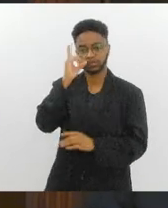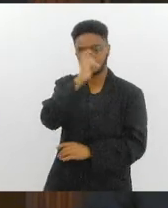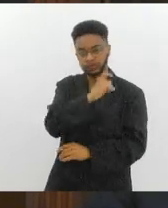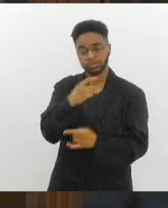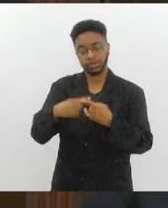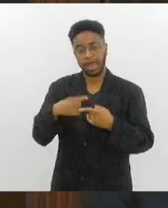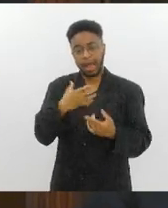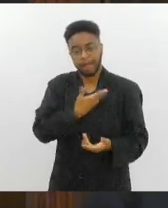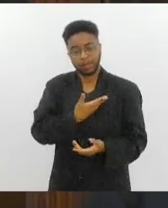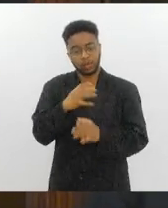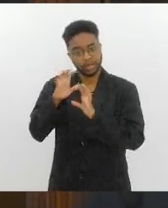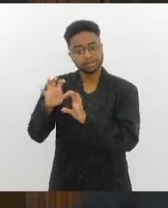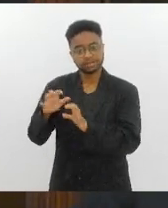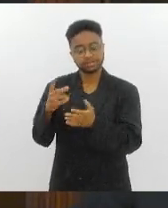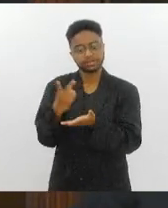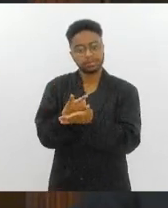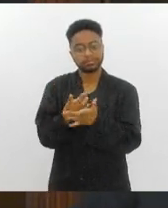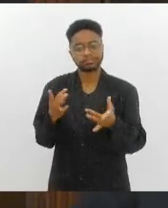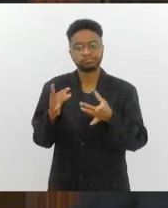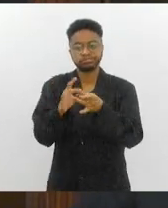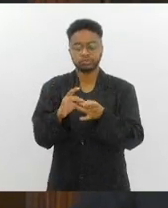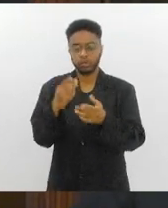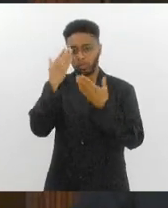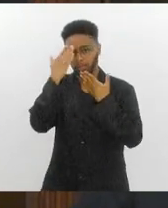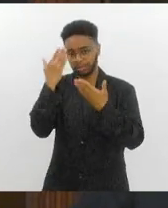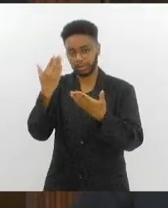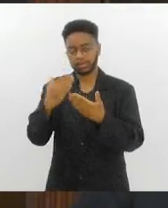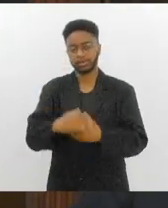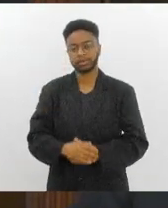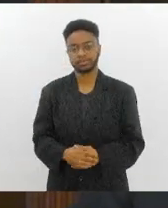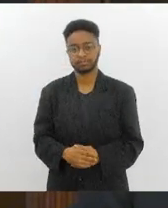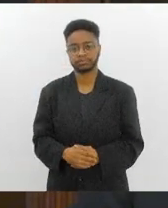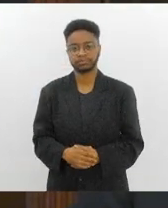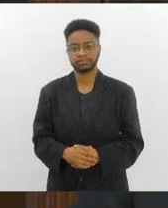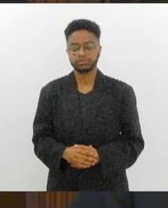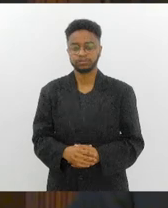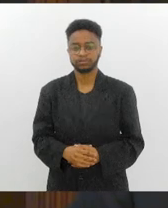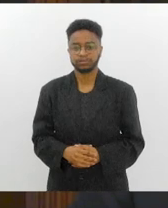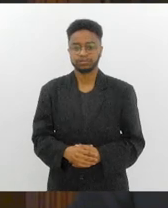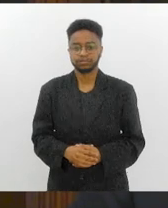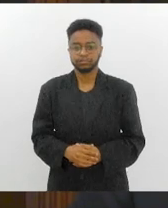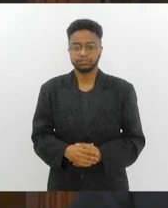né? Amigo está ali em todo momento. Então, muito obrigada, porque a gente sabe que